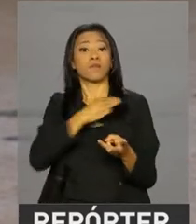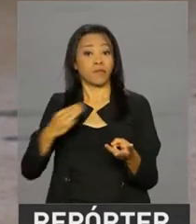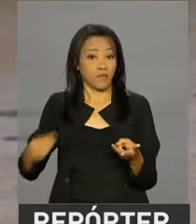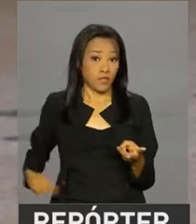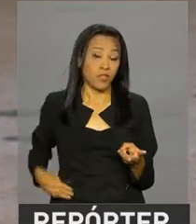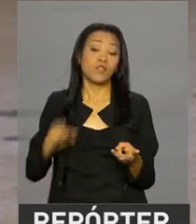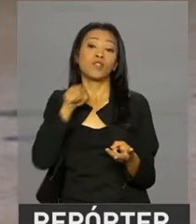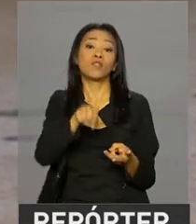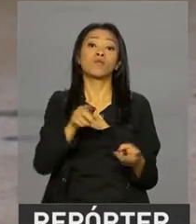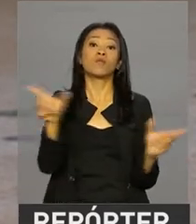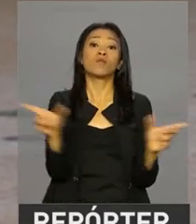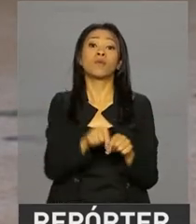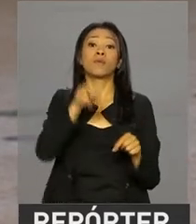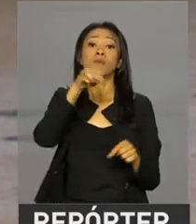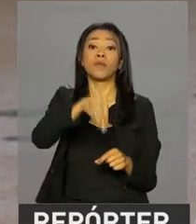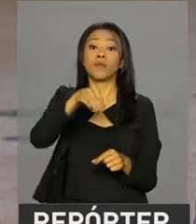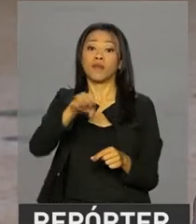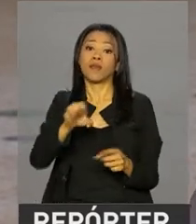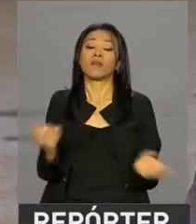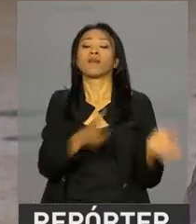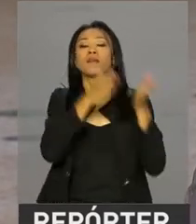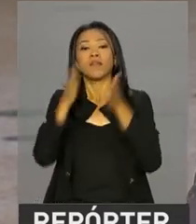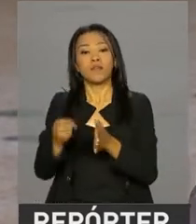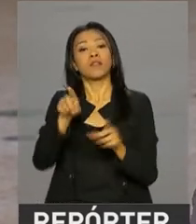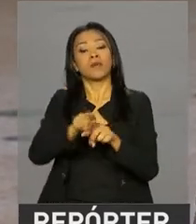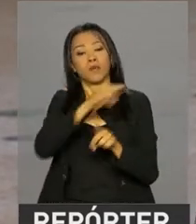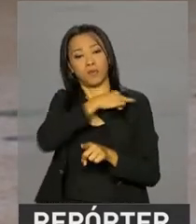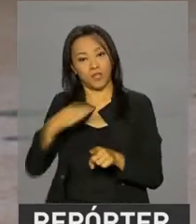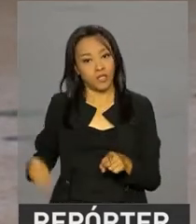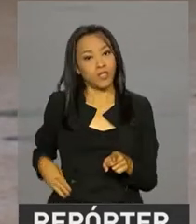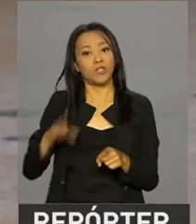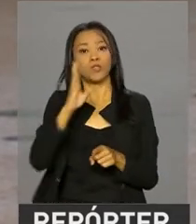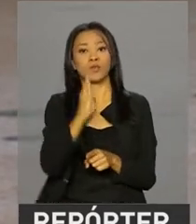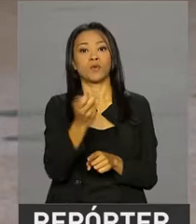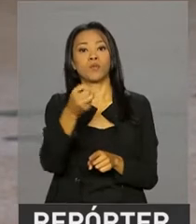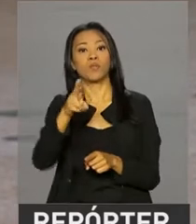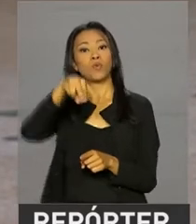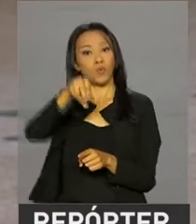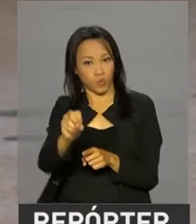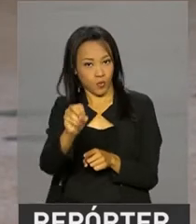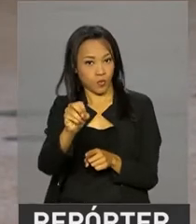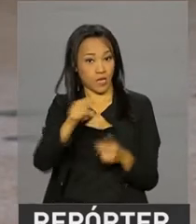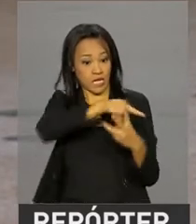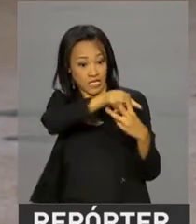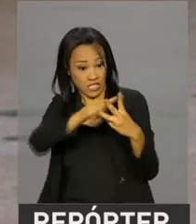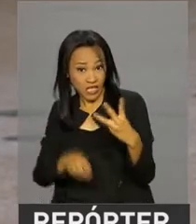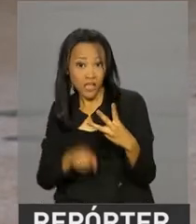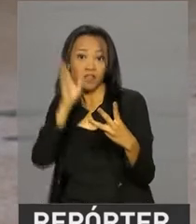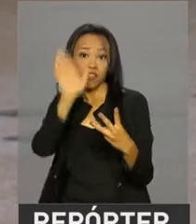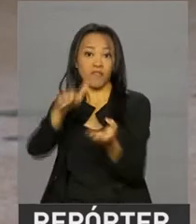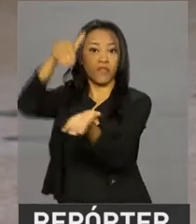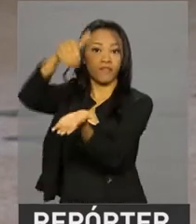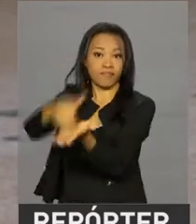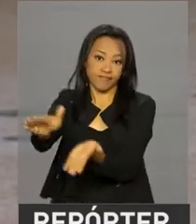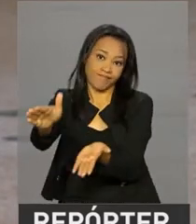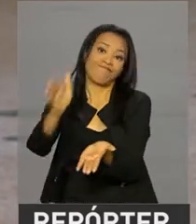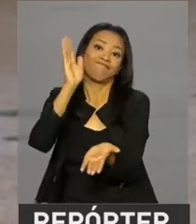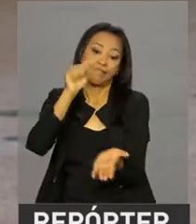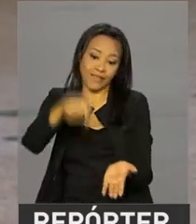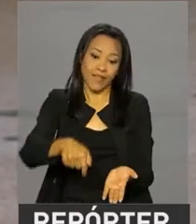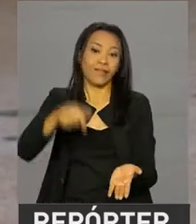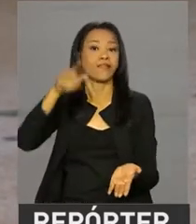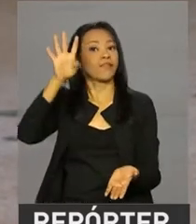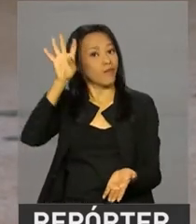Filho, de Minas e Energia, e também o ministro Bruno Araújo, das Cidades. Eles foram exonerados nesta quarta-feira.